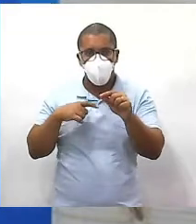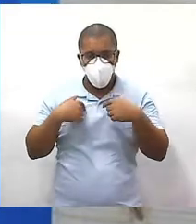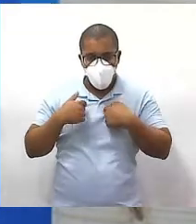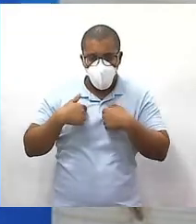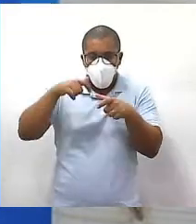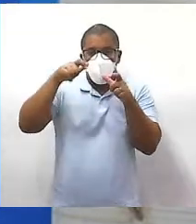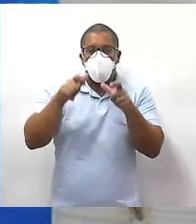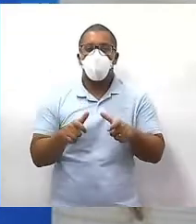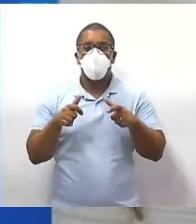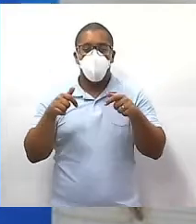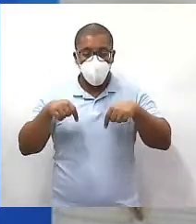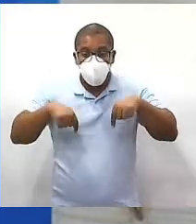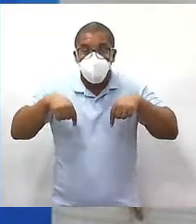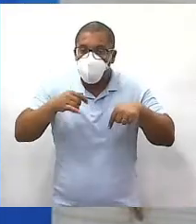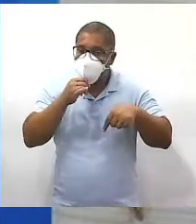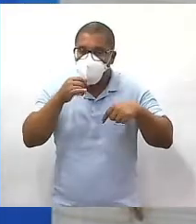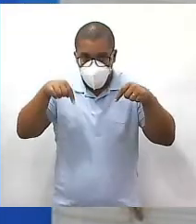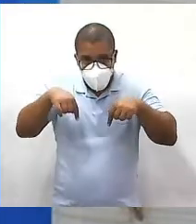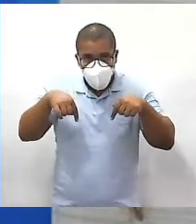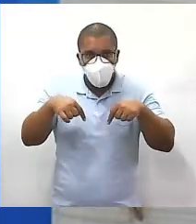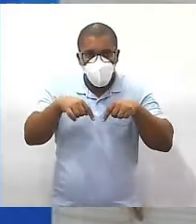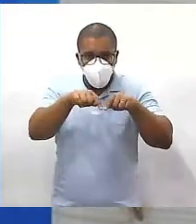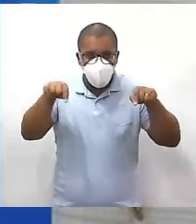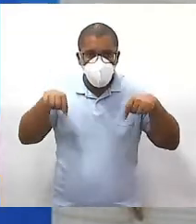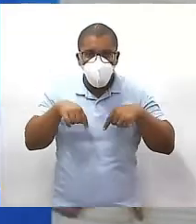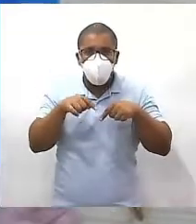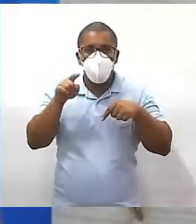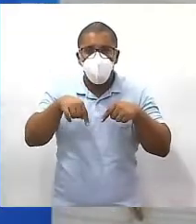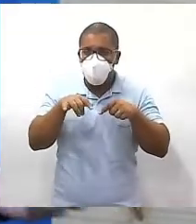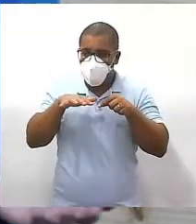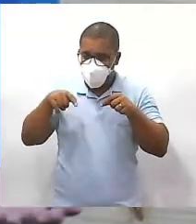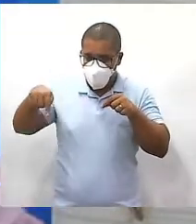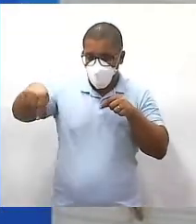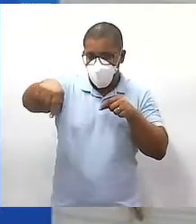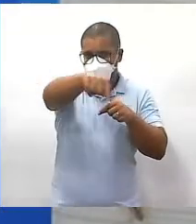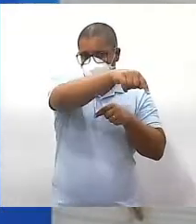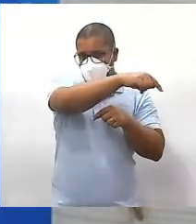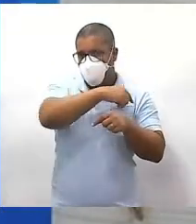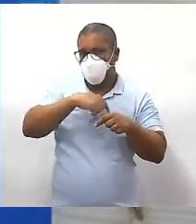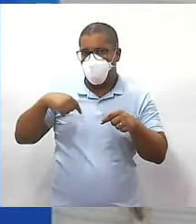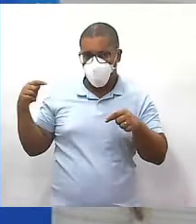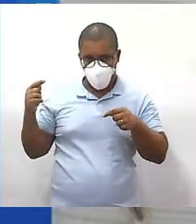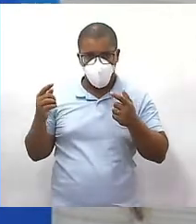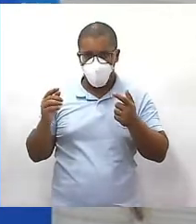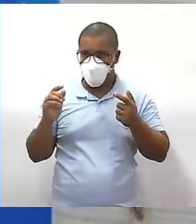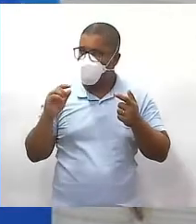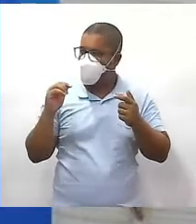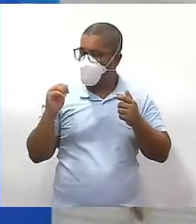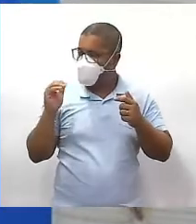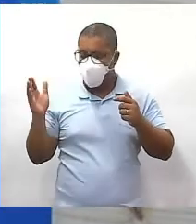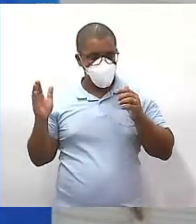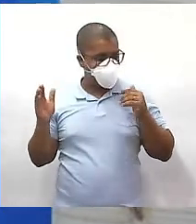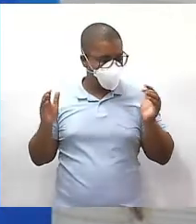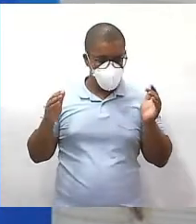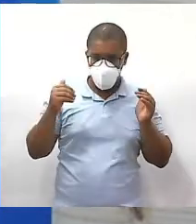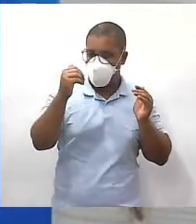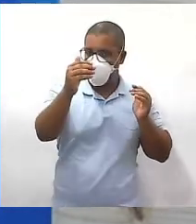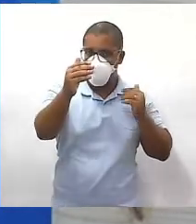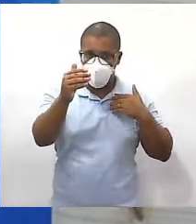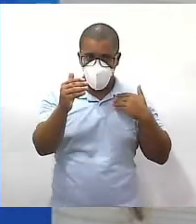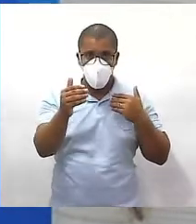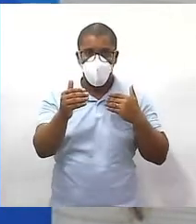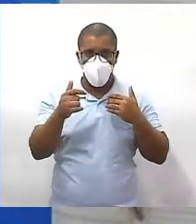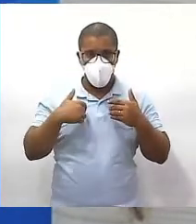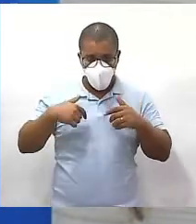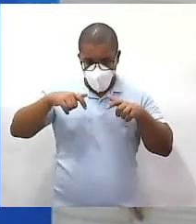lugar geométrico aqui nessa sala é o entorno desse auditório, é o entorno desse espaço que eu estou aqui